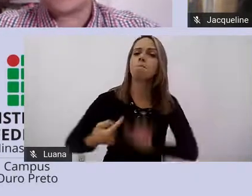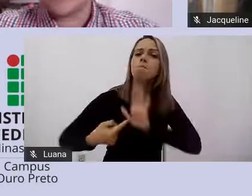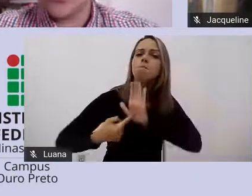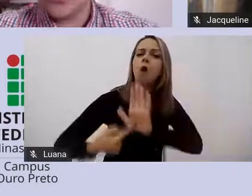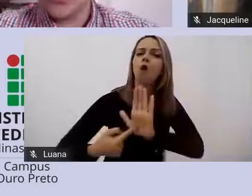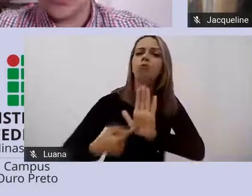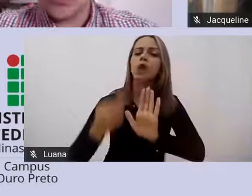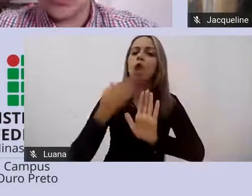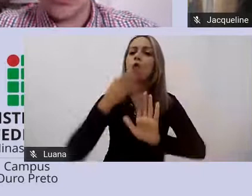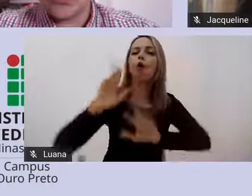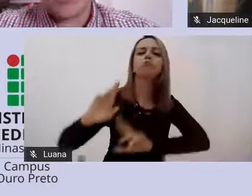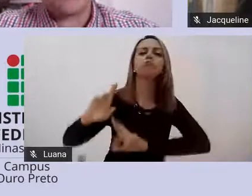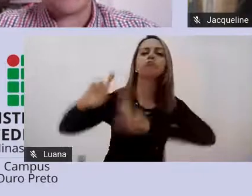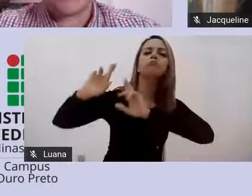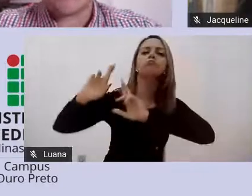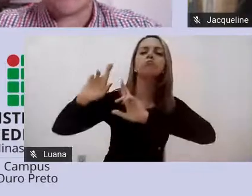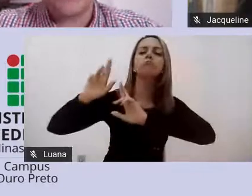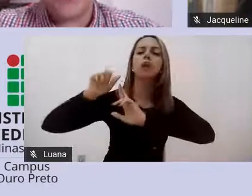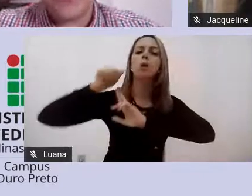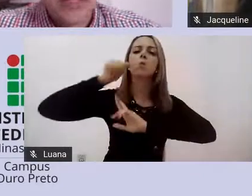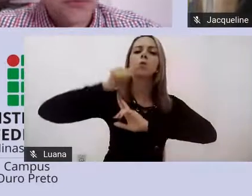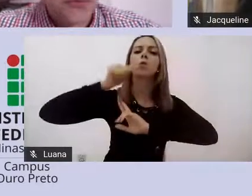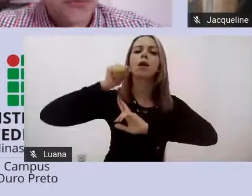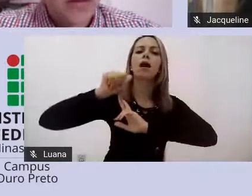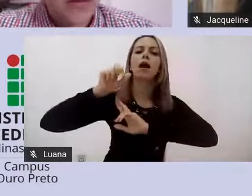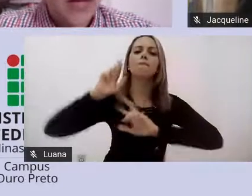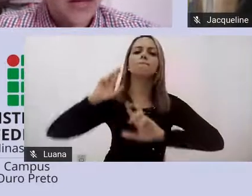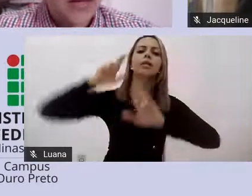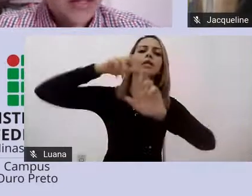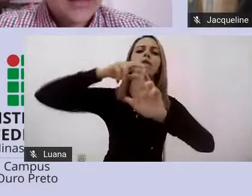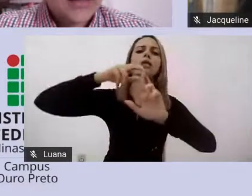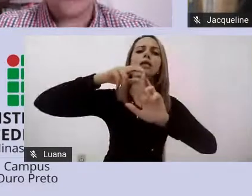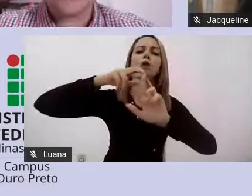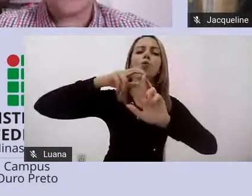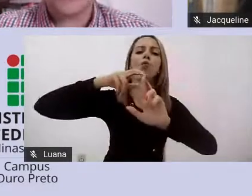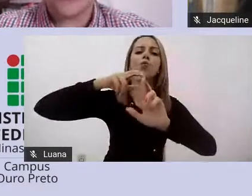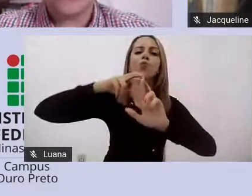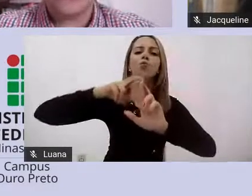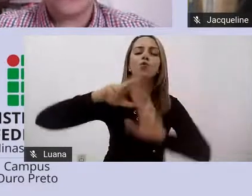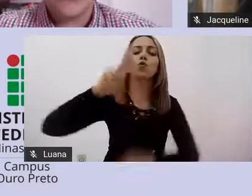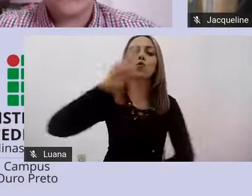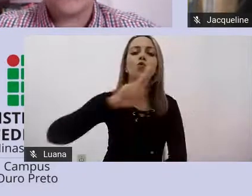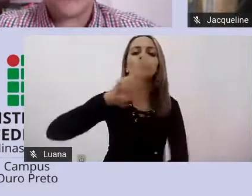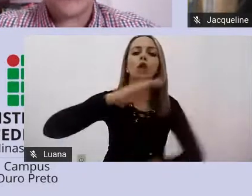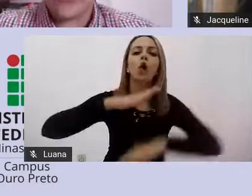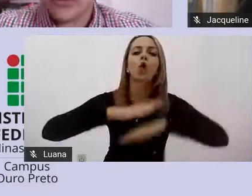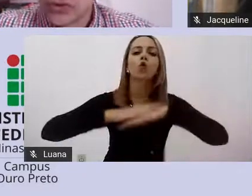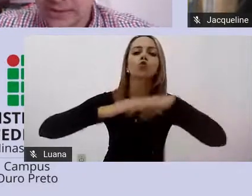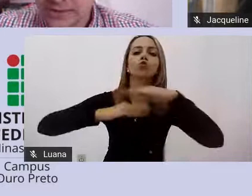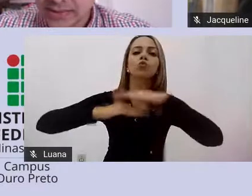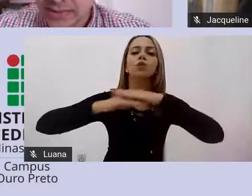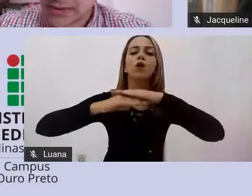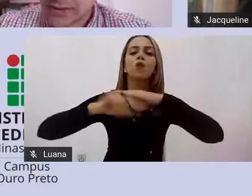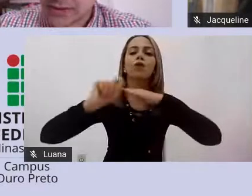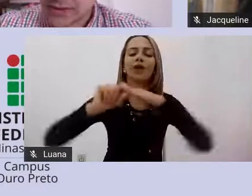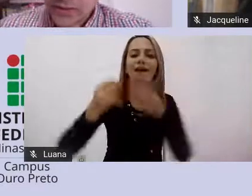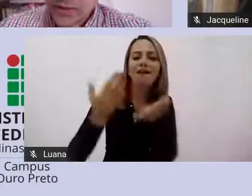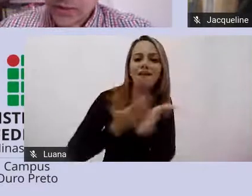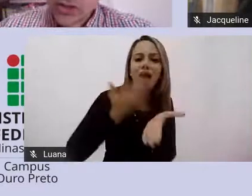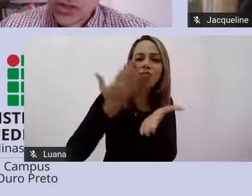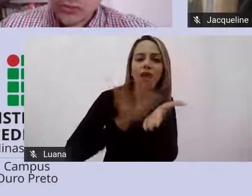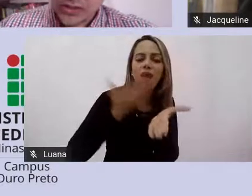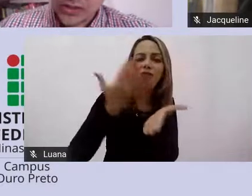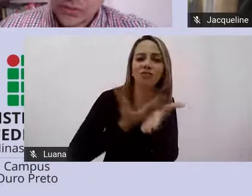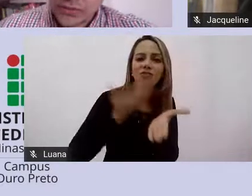papel e da significação, da representação do feminino por meio da construção de cadernos de receita.